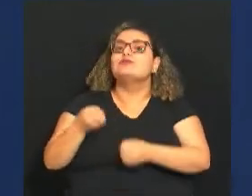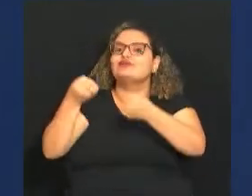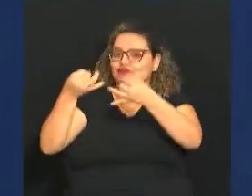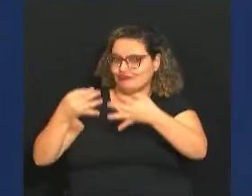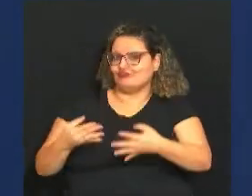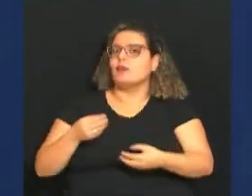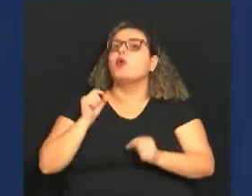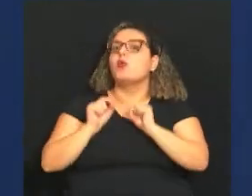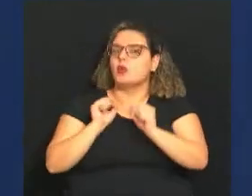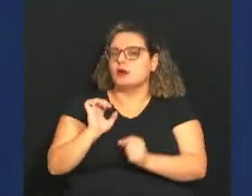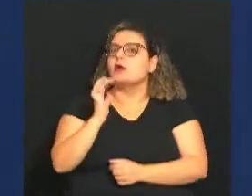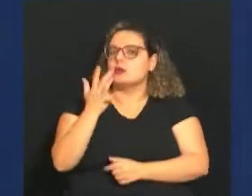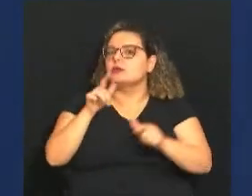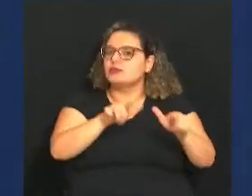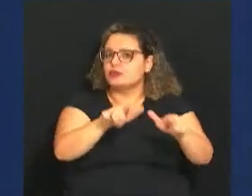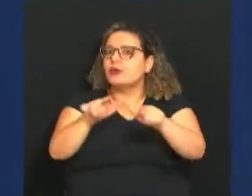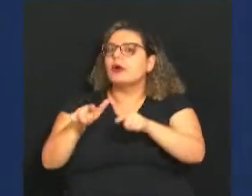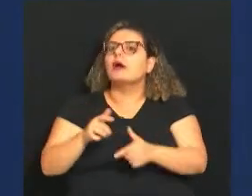nestes locais.